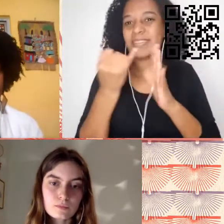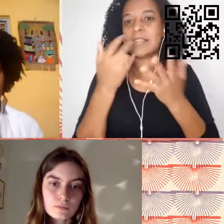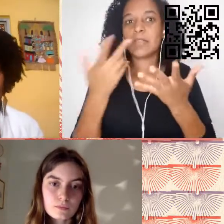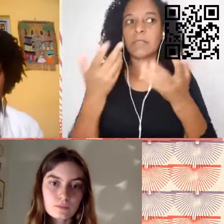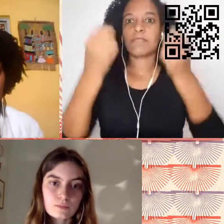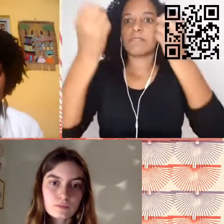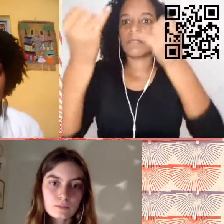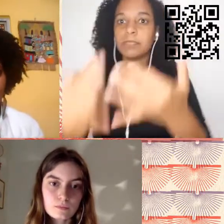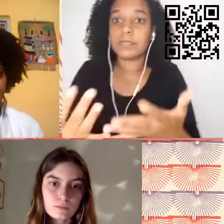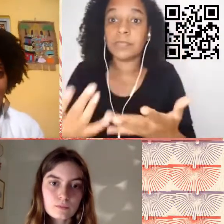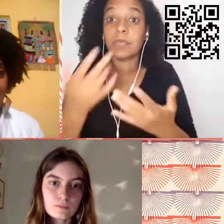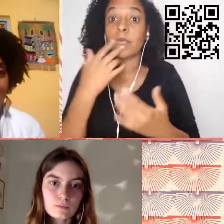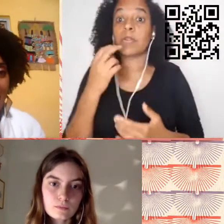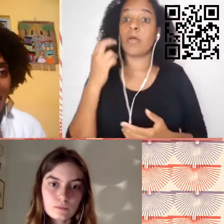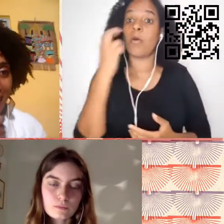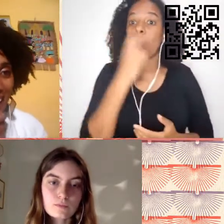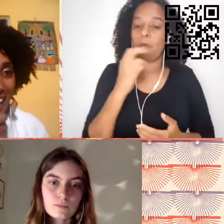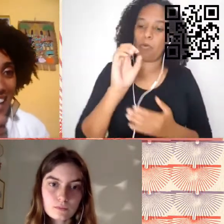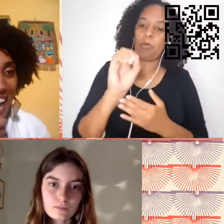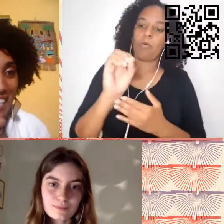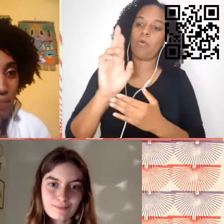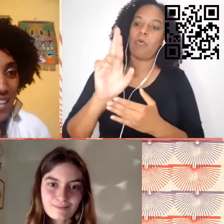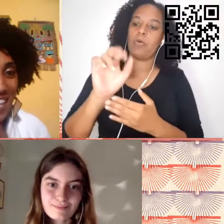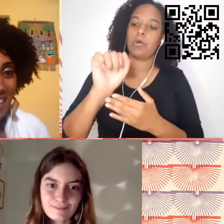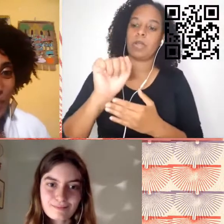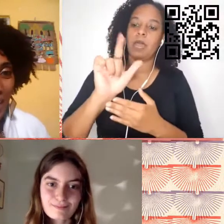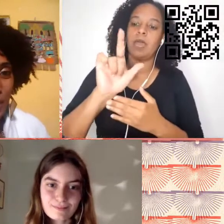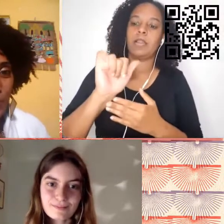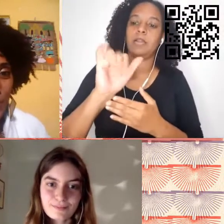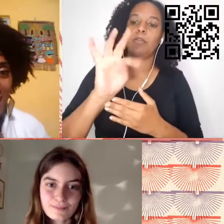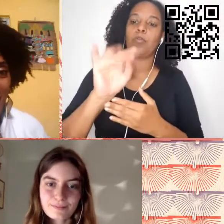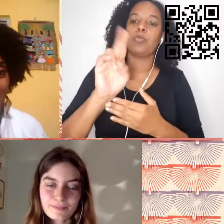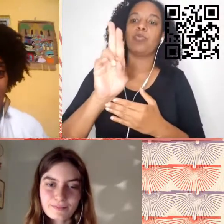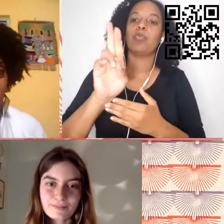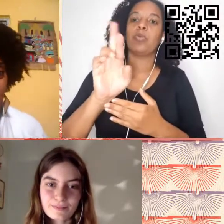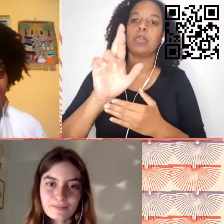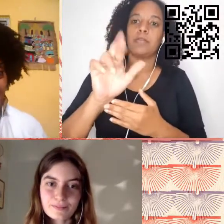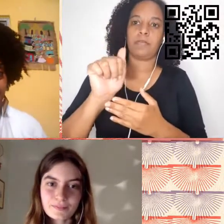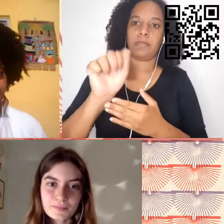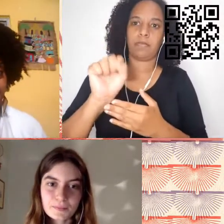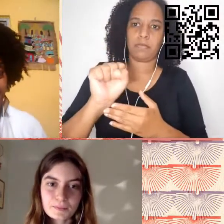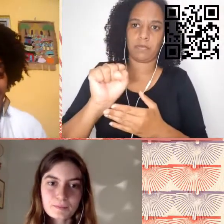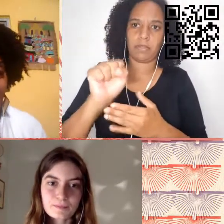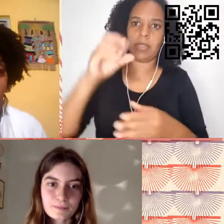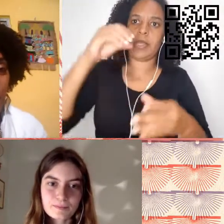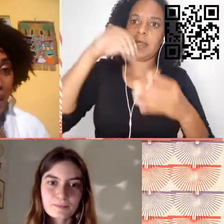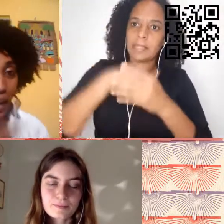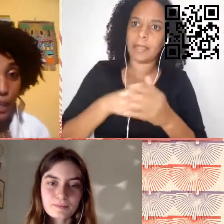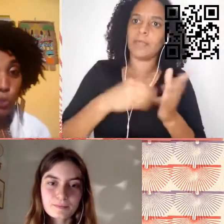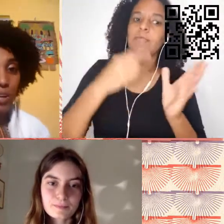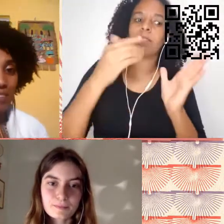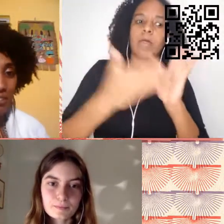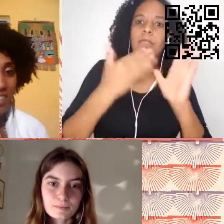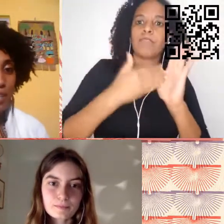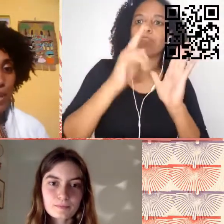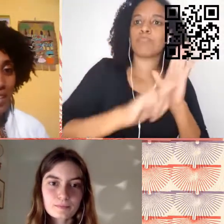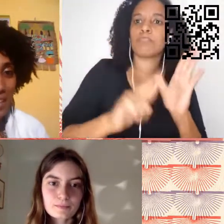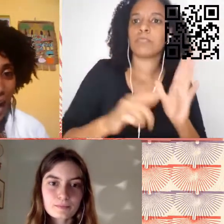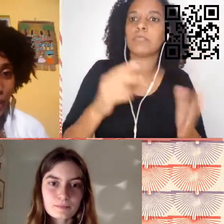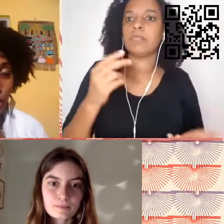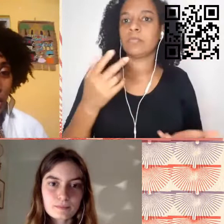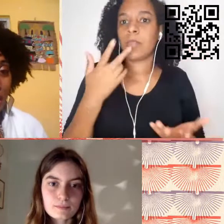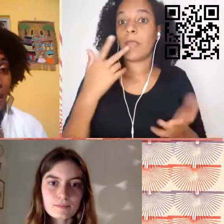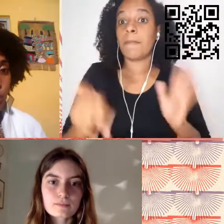vocês, que é da oralituras, né? Essa presença da oralituras na literatura negra, né? A leitura através